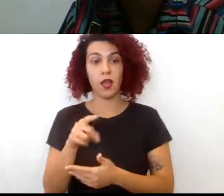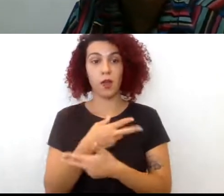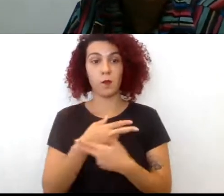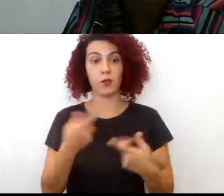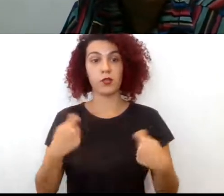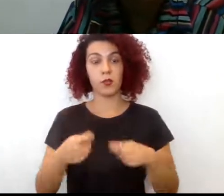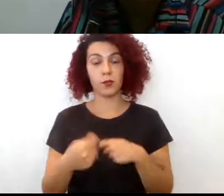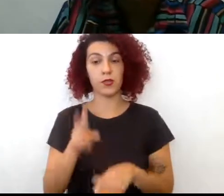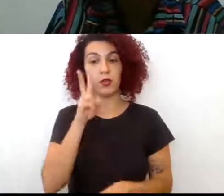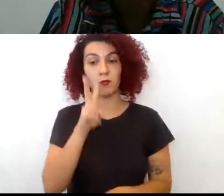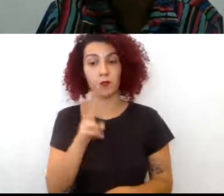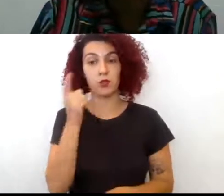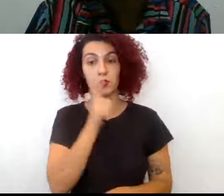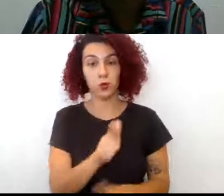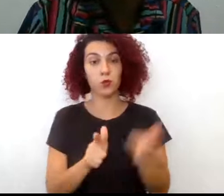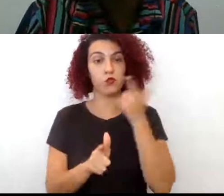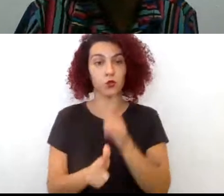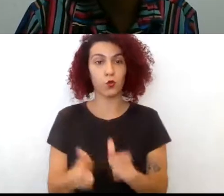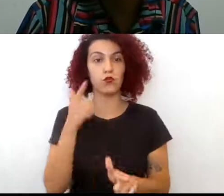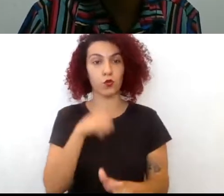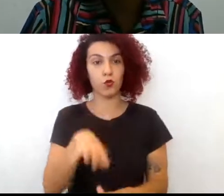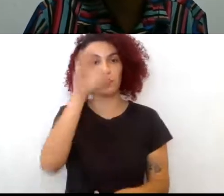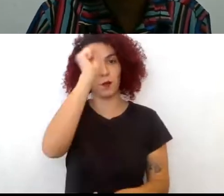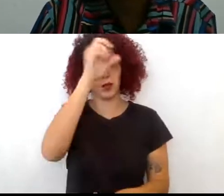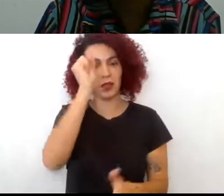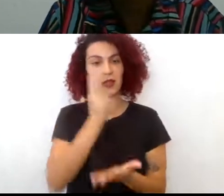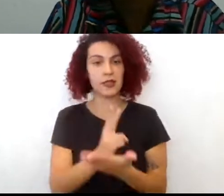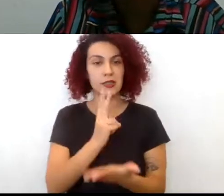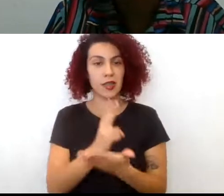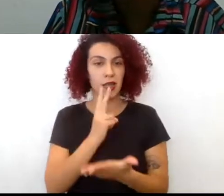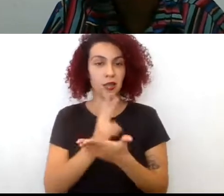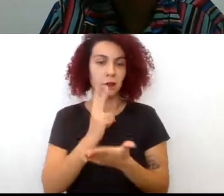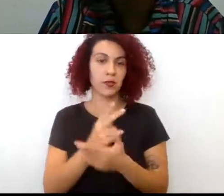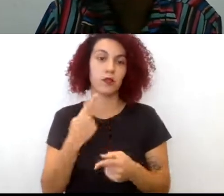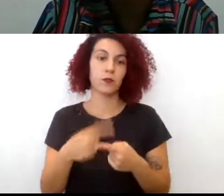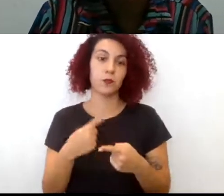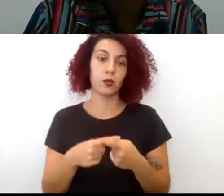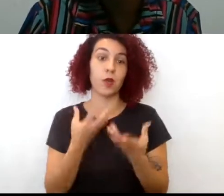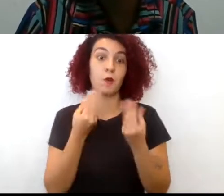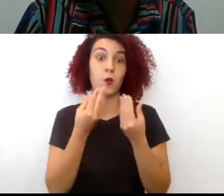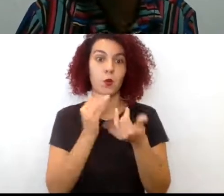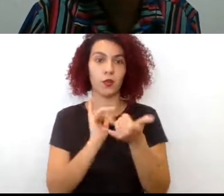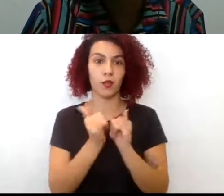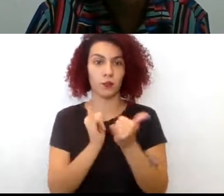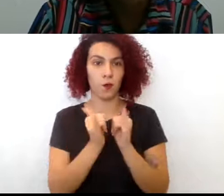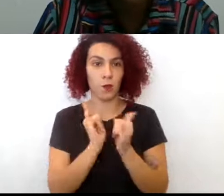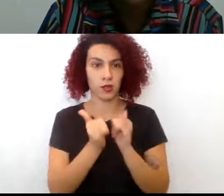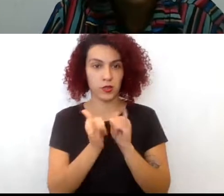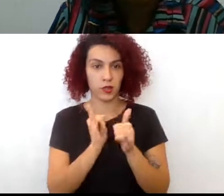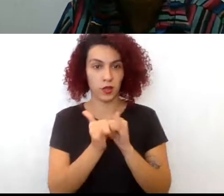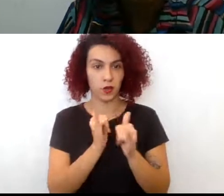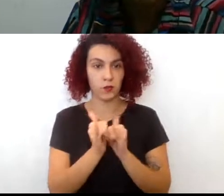ver rever e aprender conteúdo para todas as vezes que a gente for rever sabe porque é uma grandeza de informação que você traz